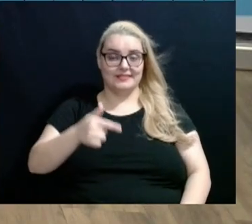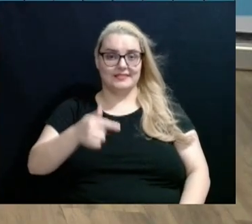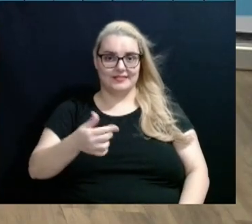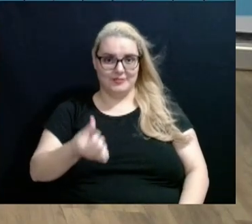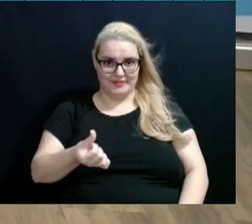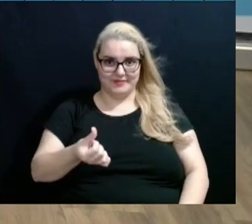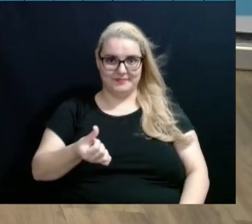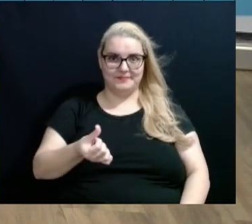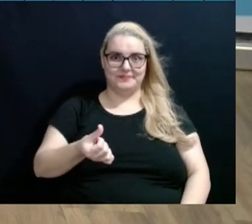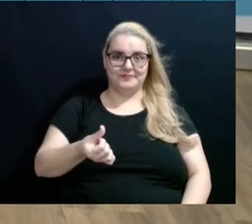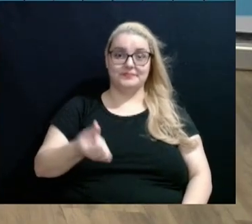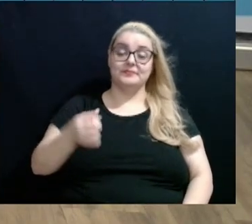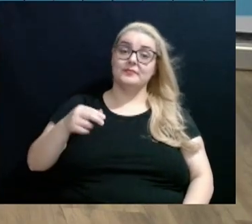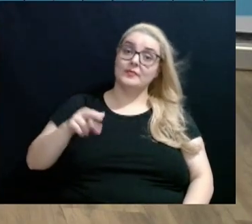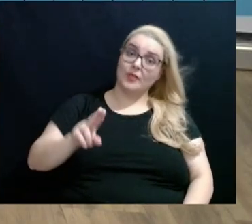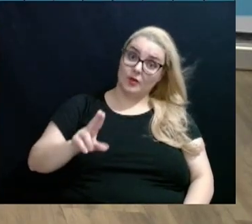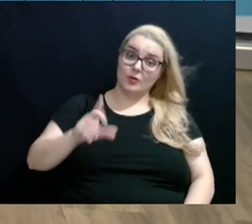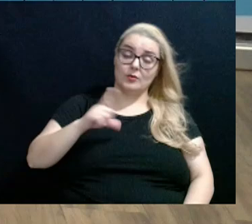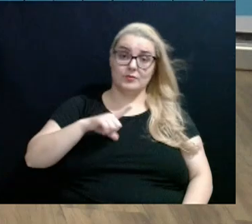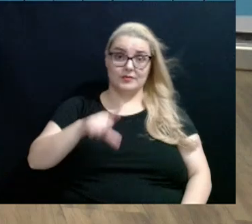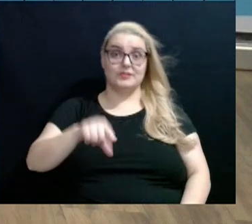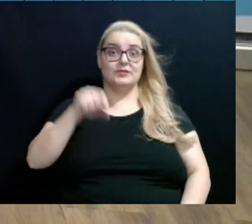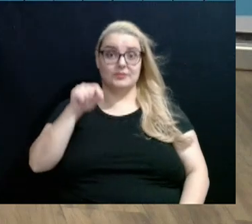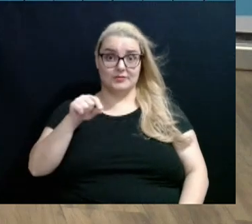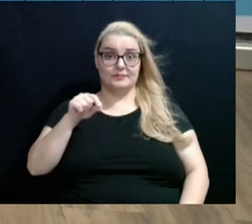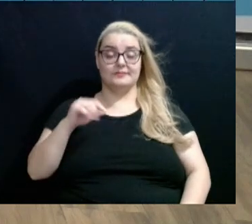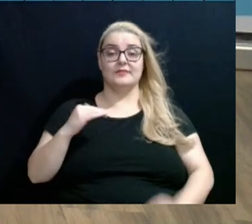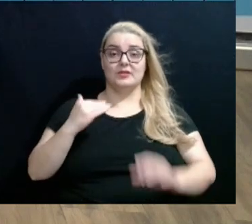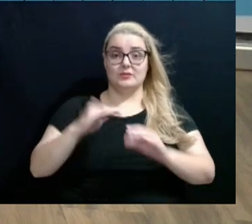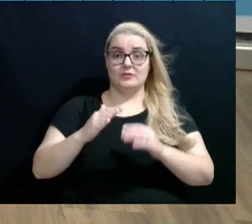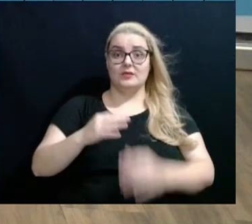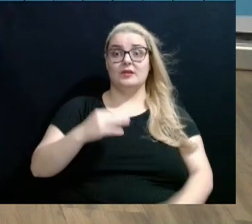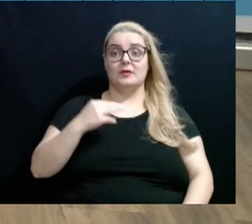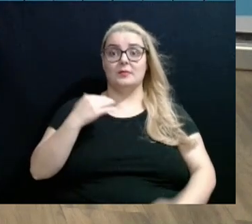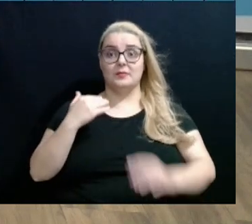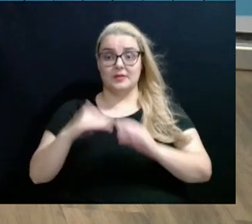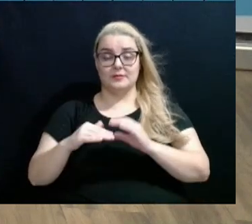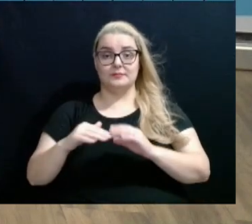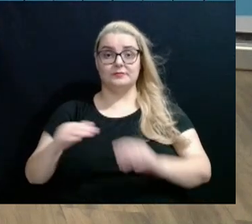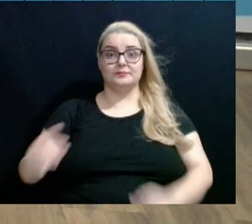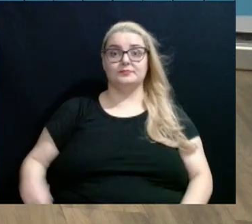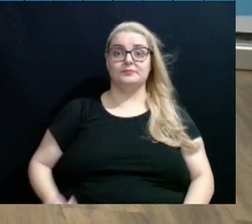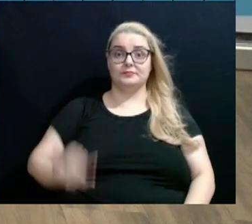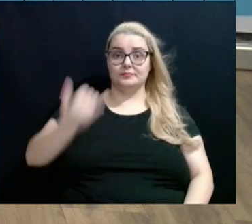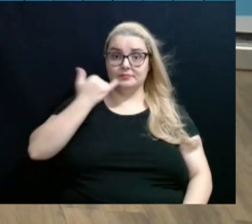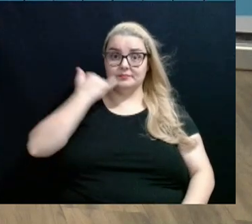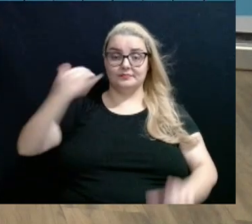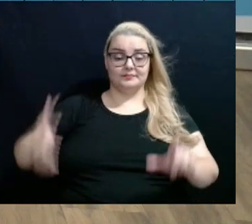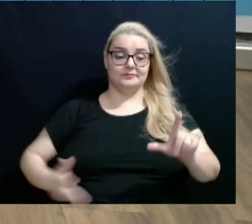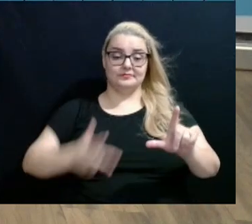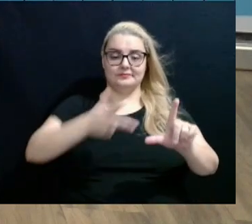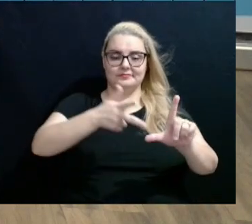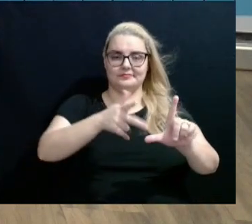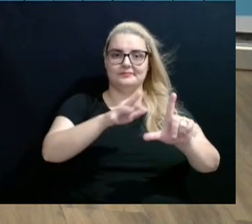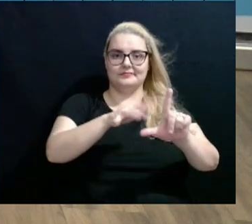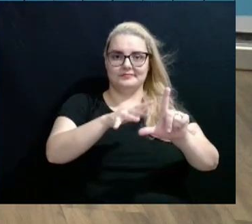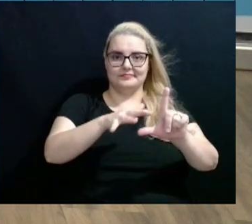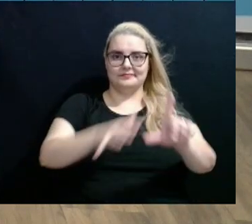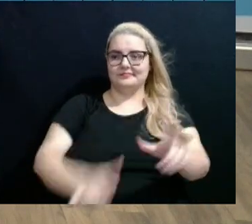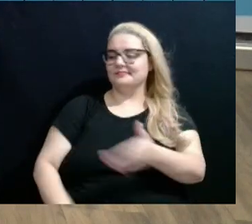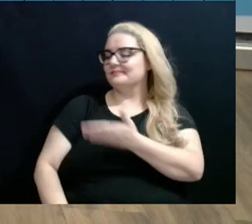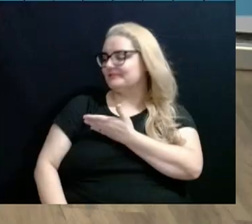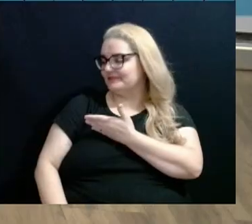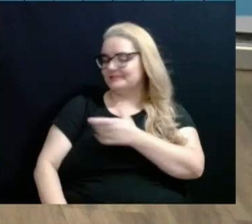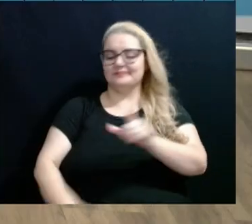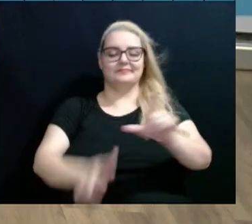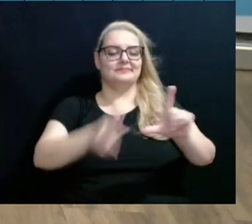978293776, ou você tem a opção de enviar esta mensagem apontando a câmera do seu celular para o QR Code. Já aparece uma